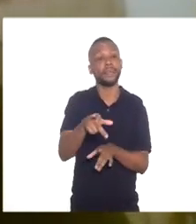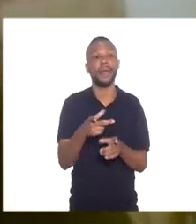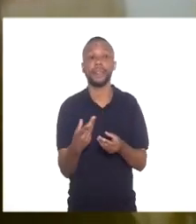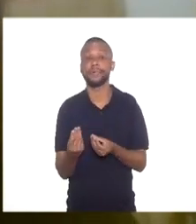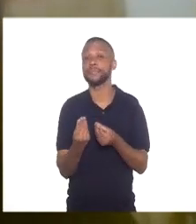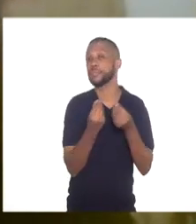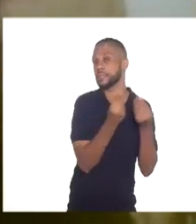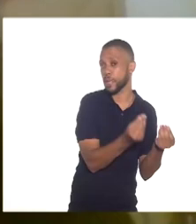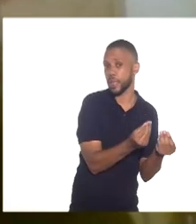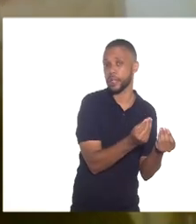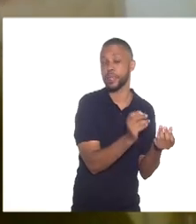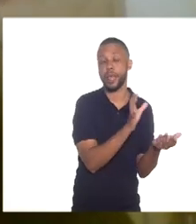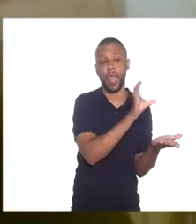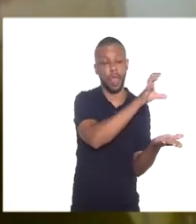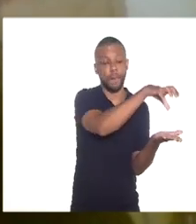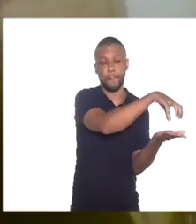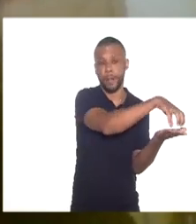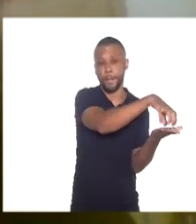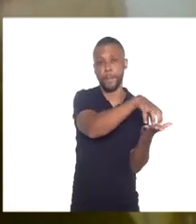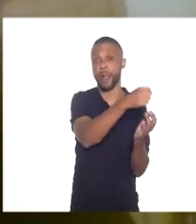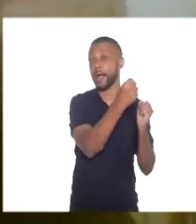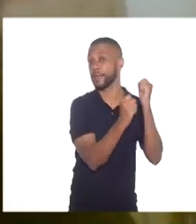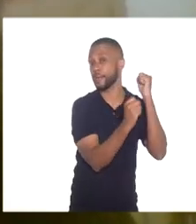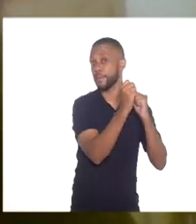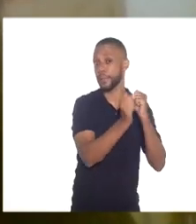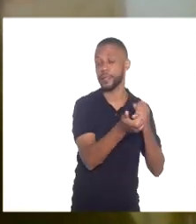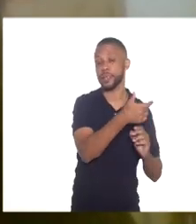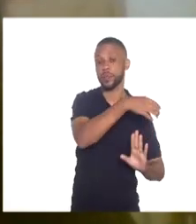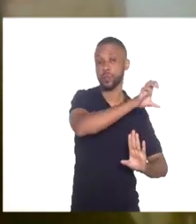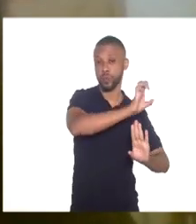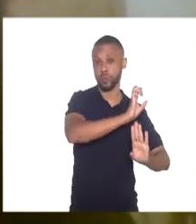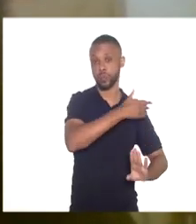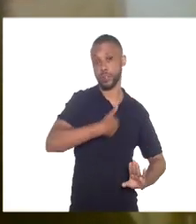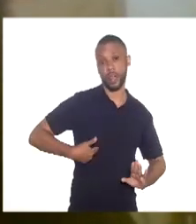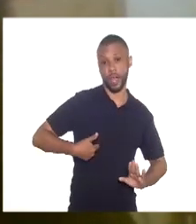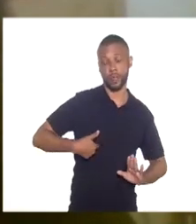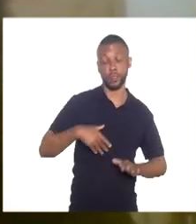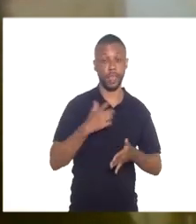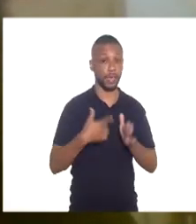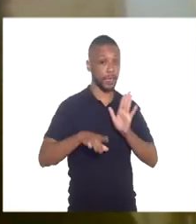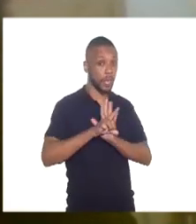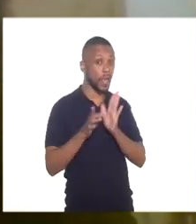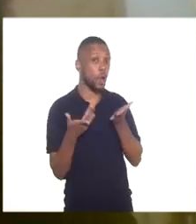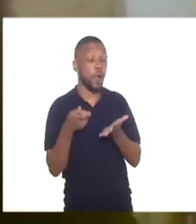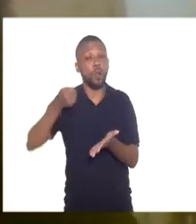Essa lei agora, ela obriga a desverticalização. Então,